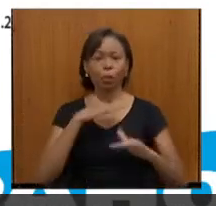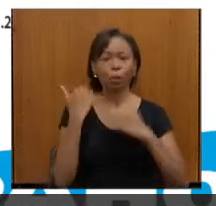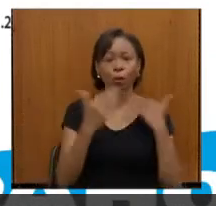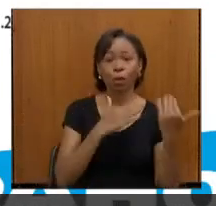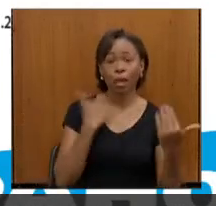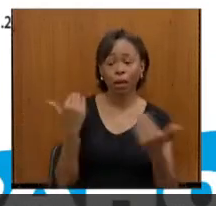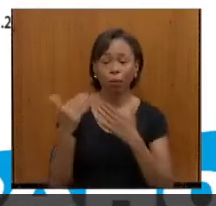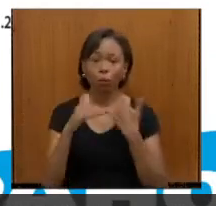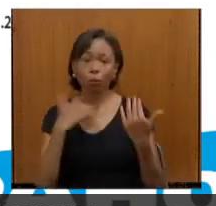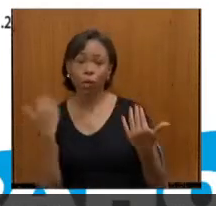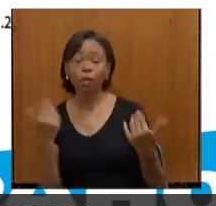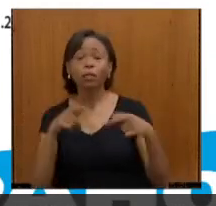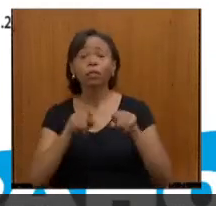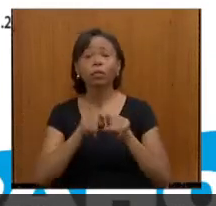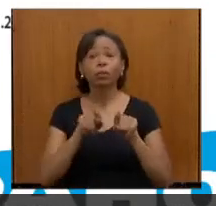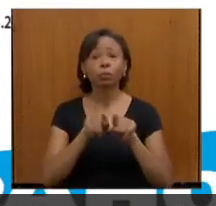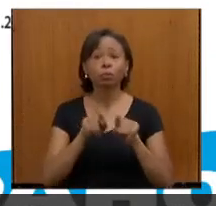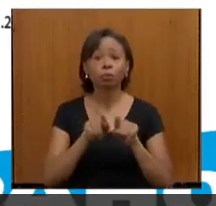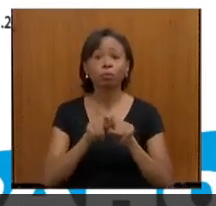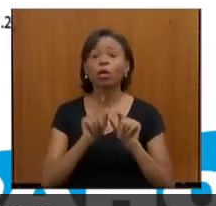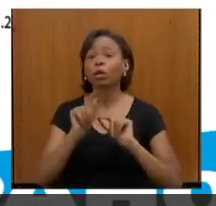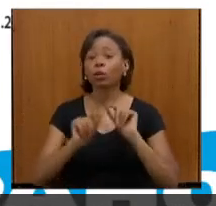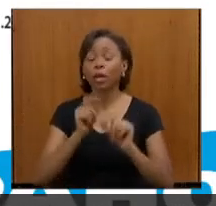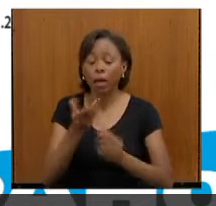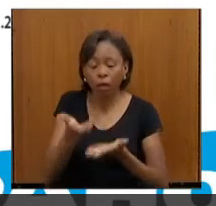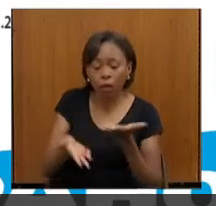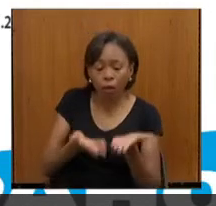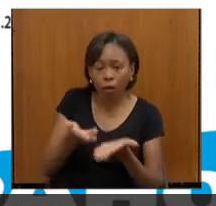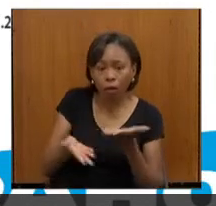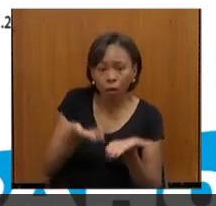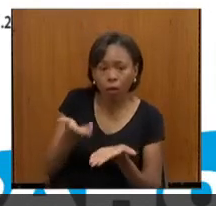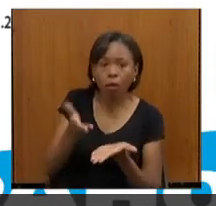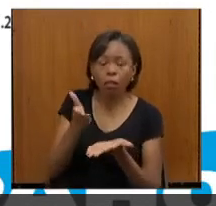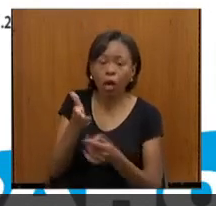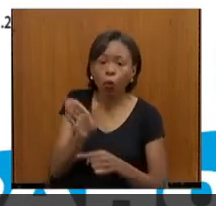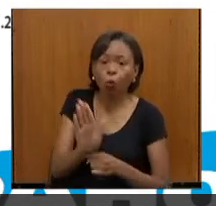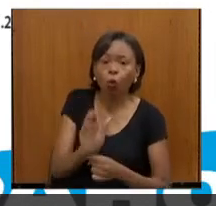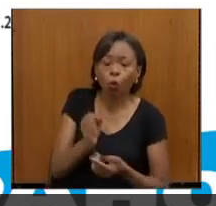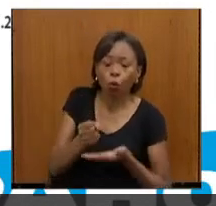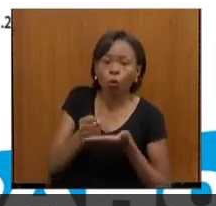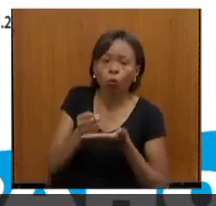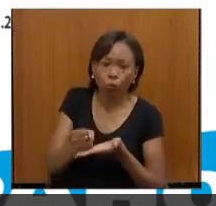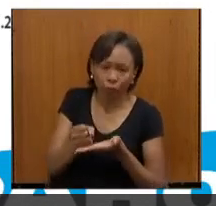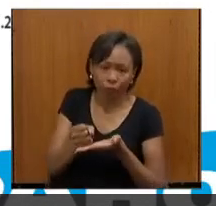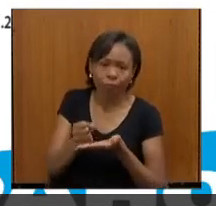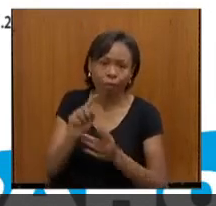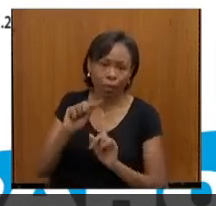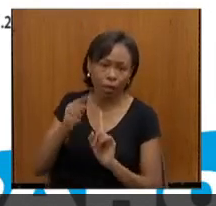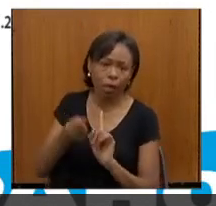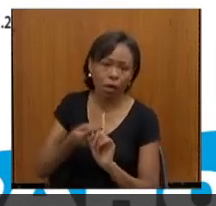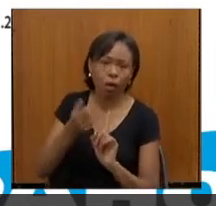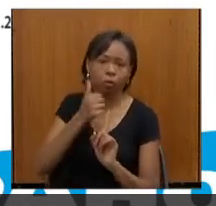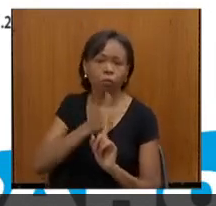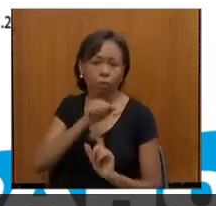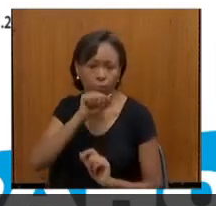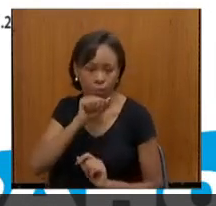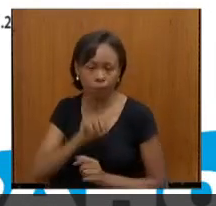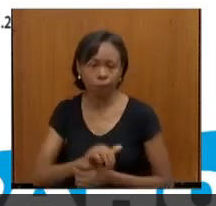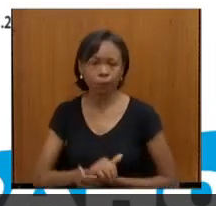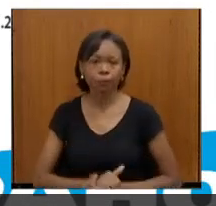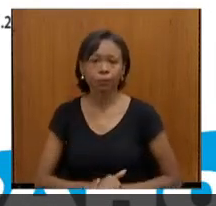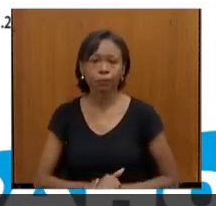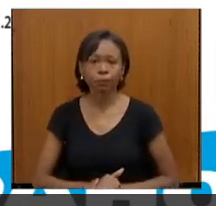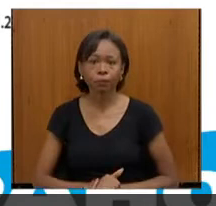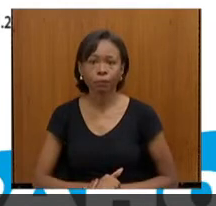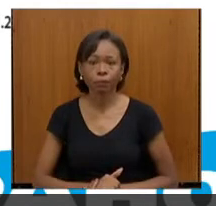no recurso da respiração assistida e da ventilação. Em seguida, próximo slide, por favor,